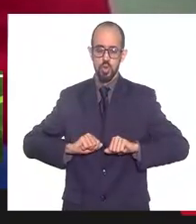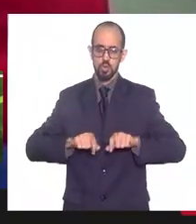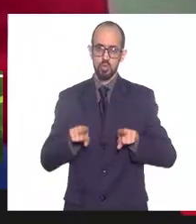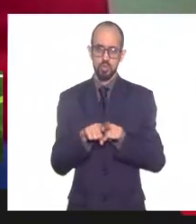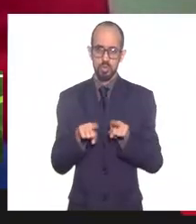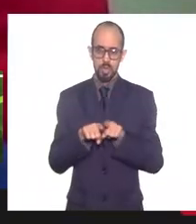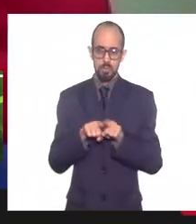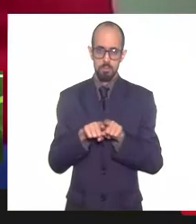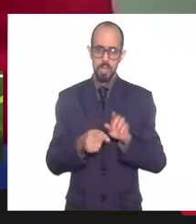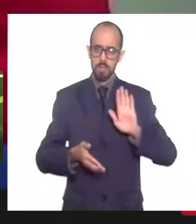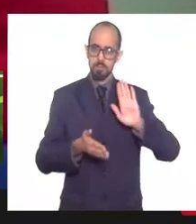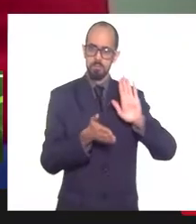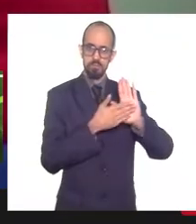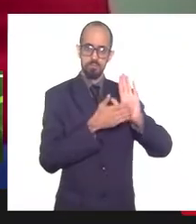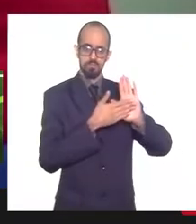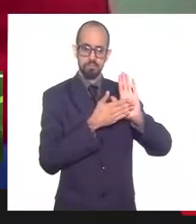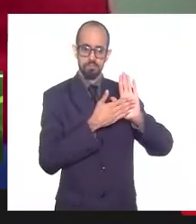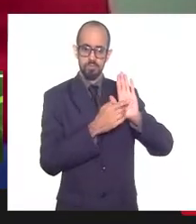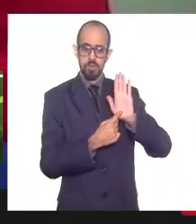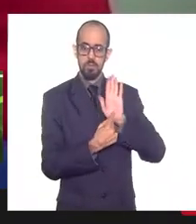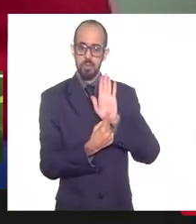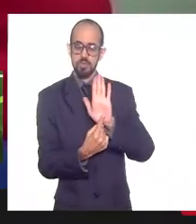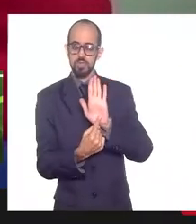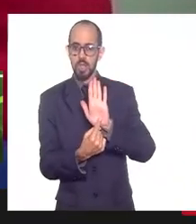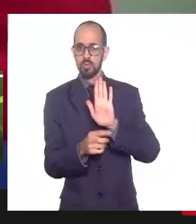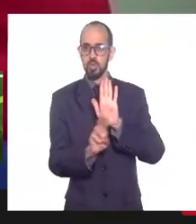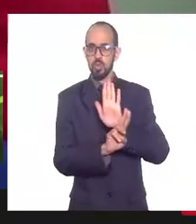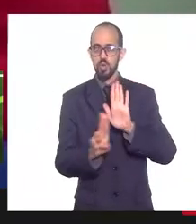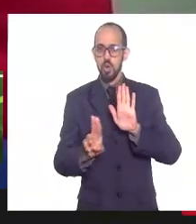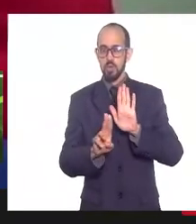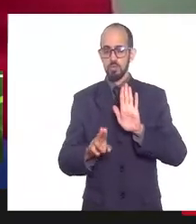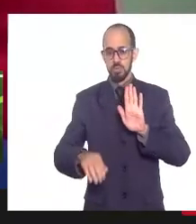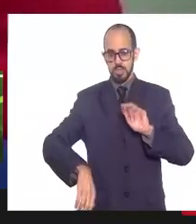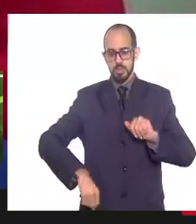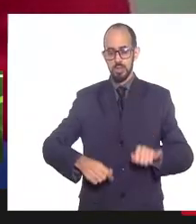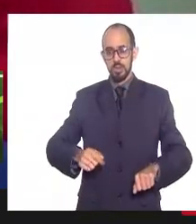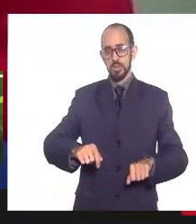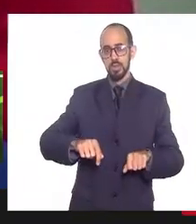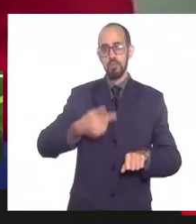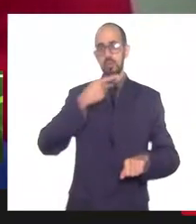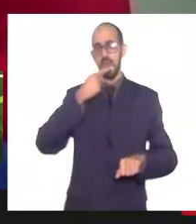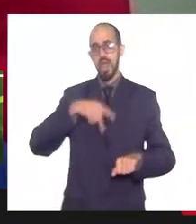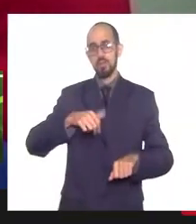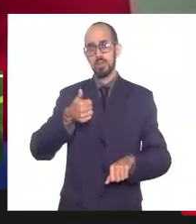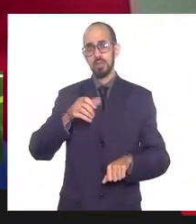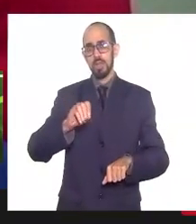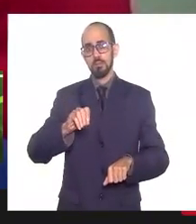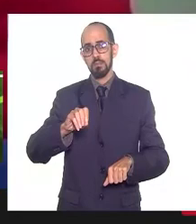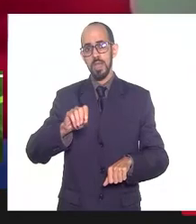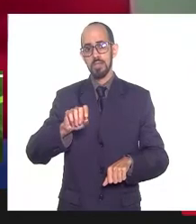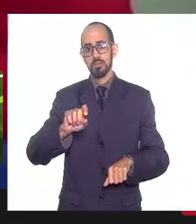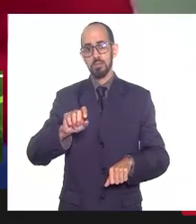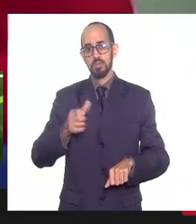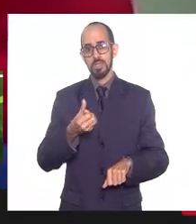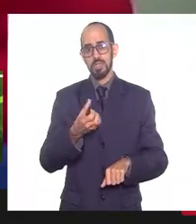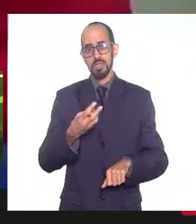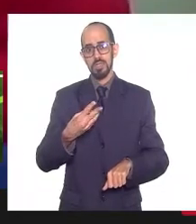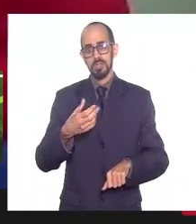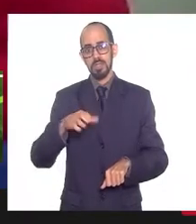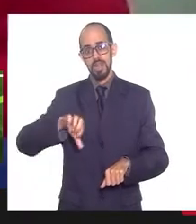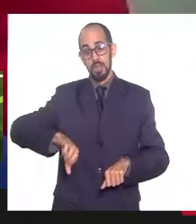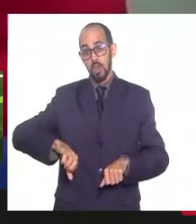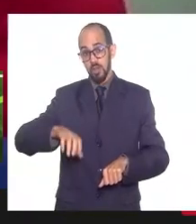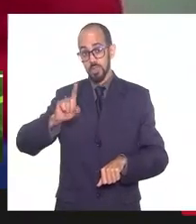também, apresentando seu nome como candidato, falavam do cumprimento da Lei 10.639, que é de